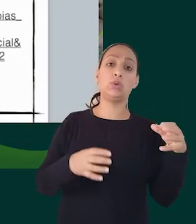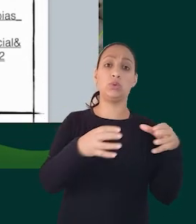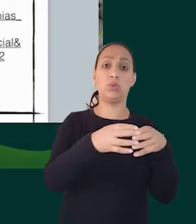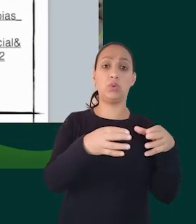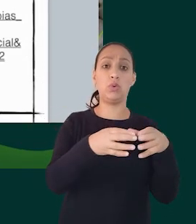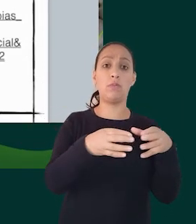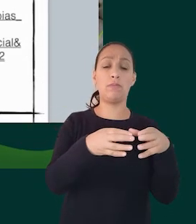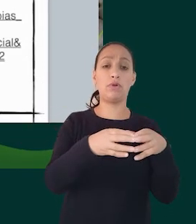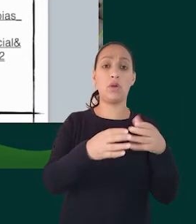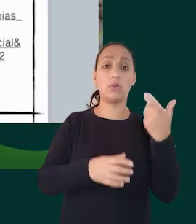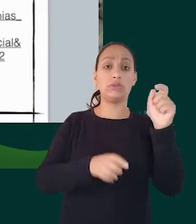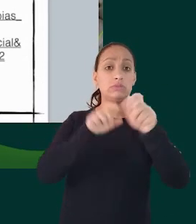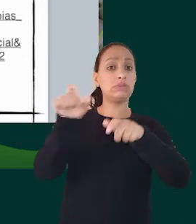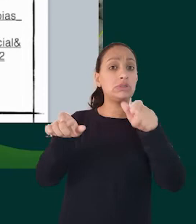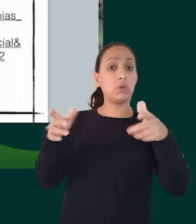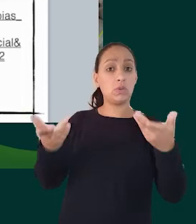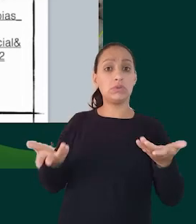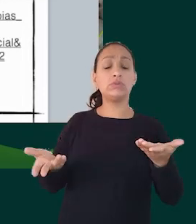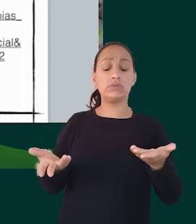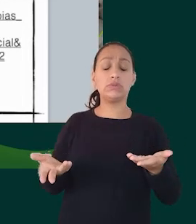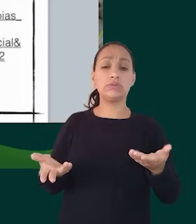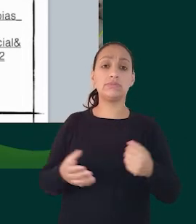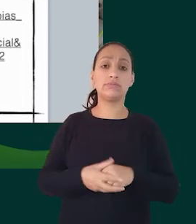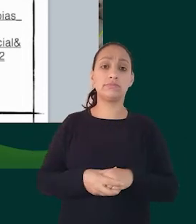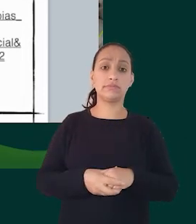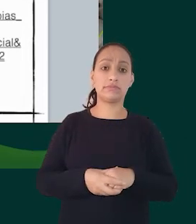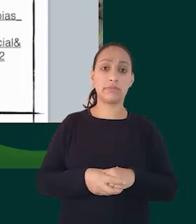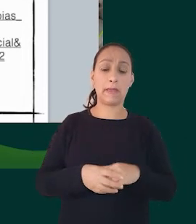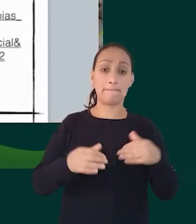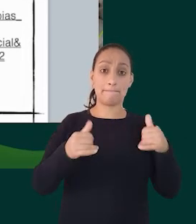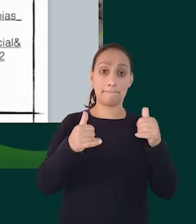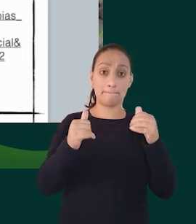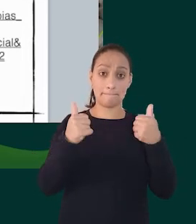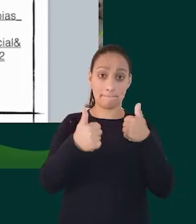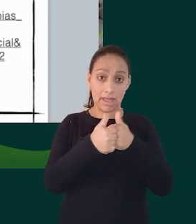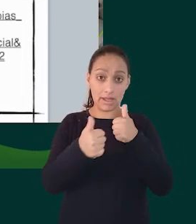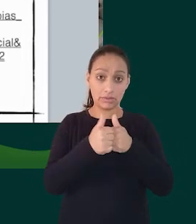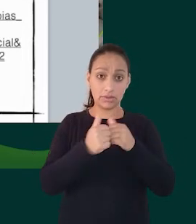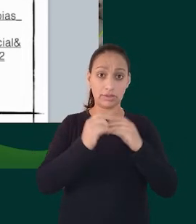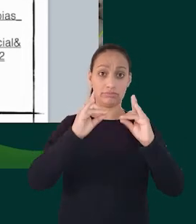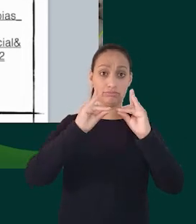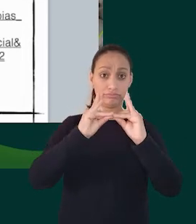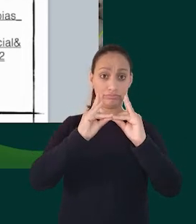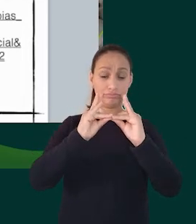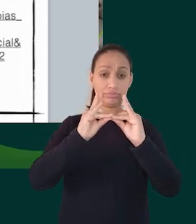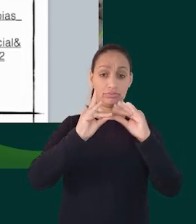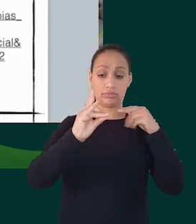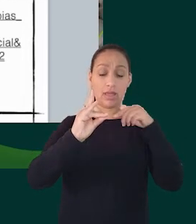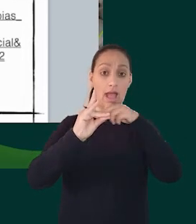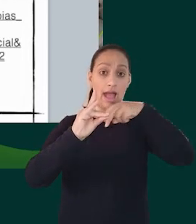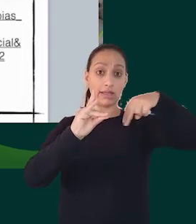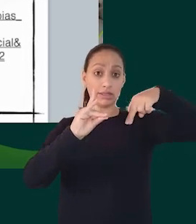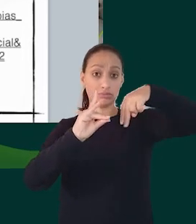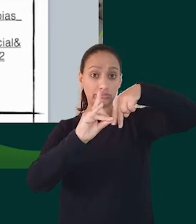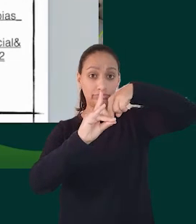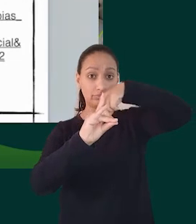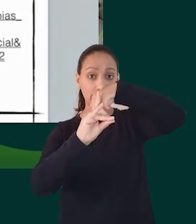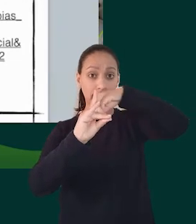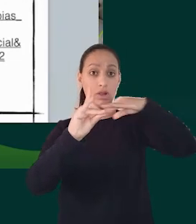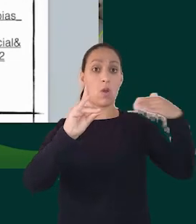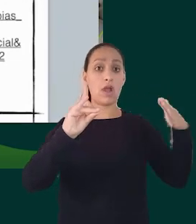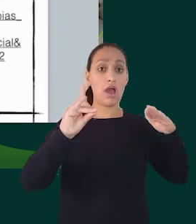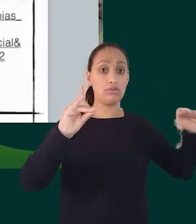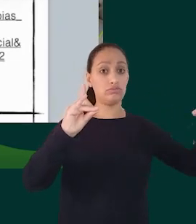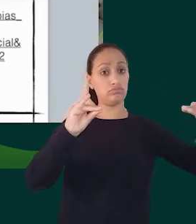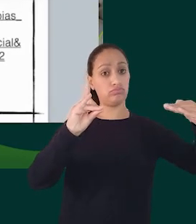de outras pessoas no acostamento e esse carro precisa fazer um desvio, o que é que ele vai fazer? Ele